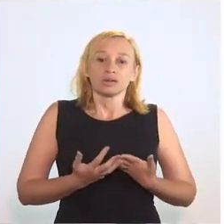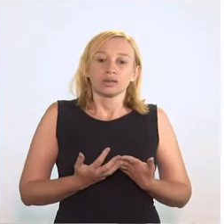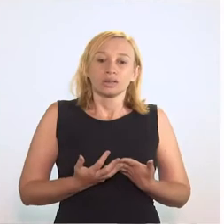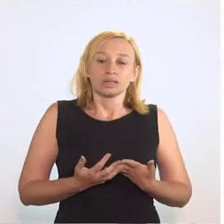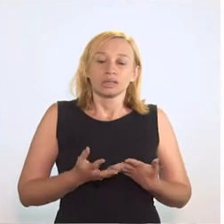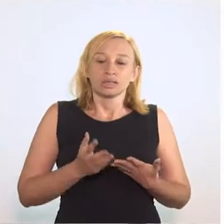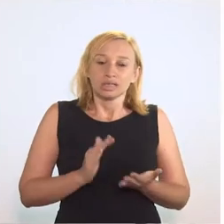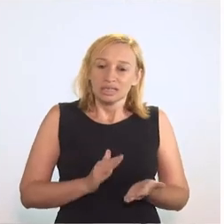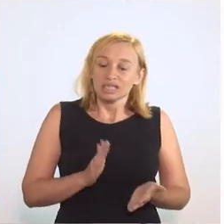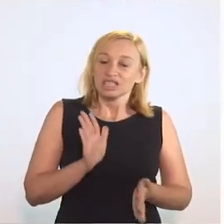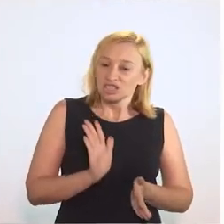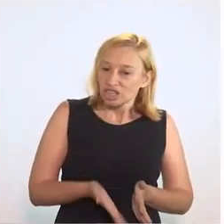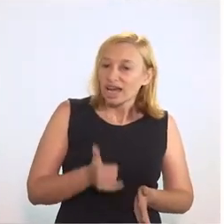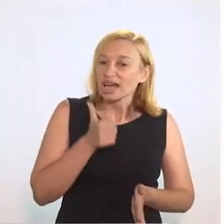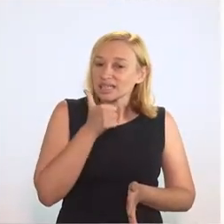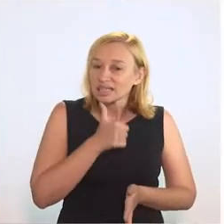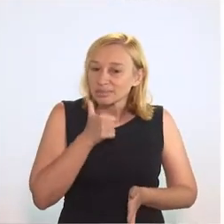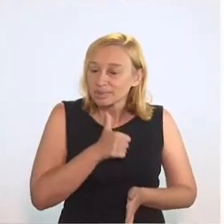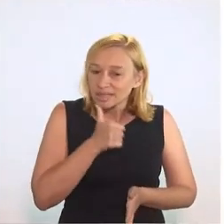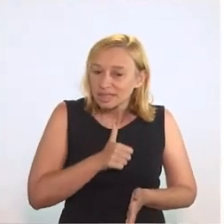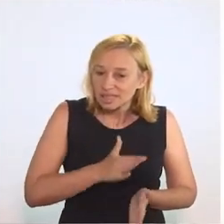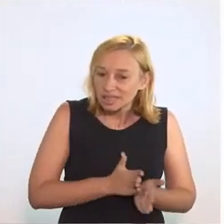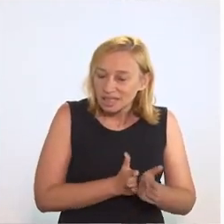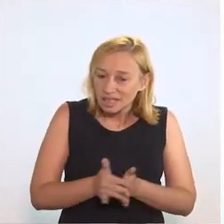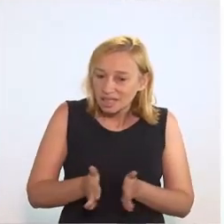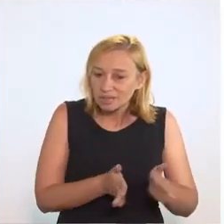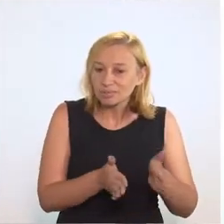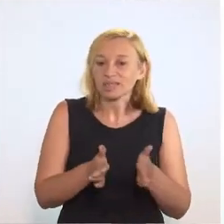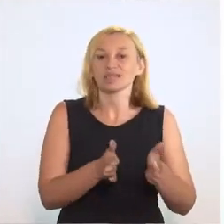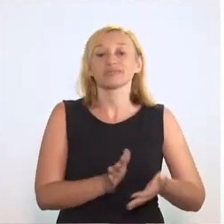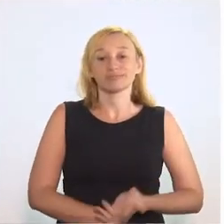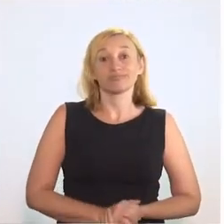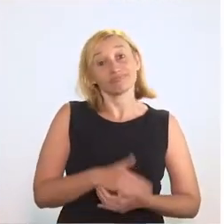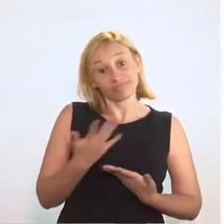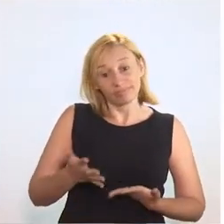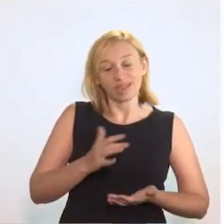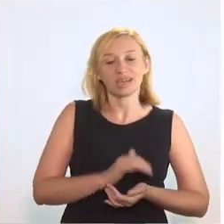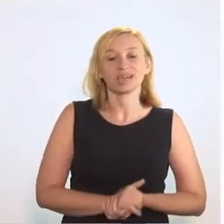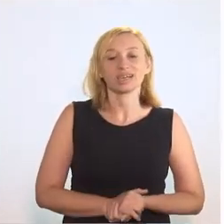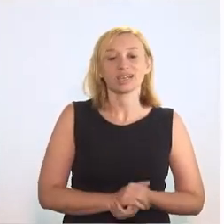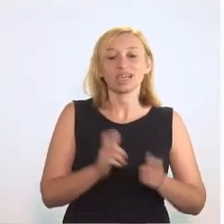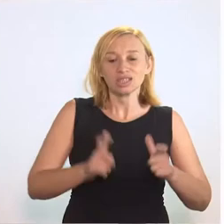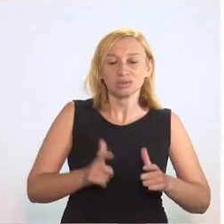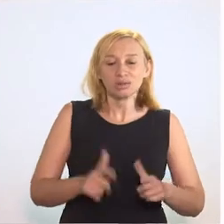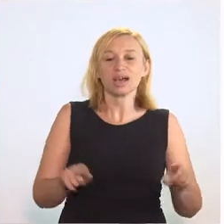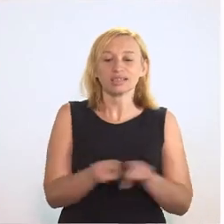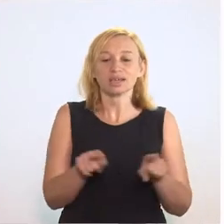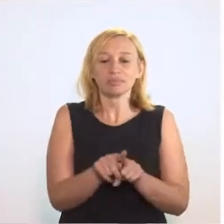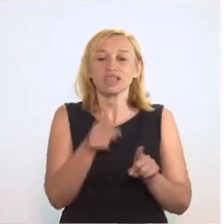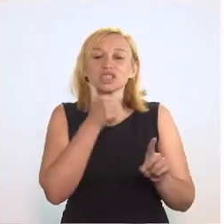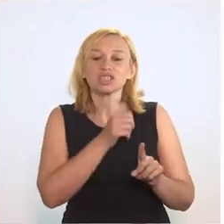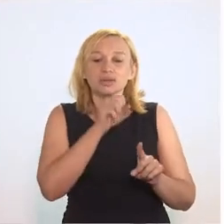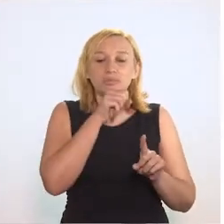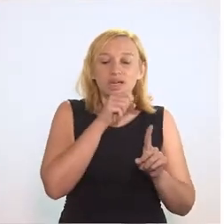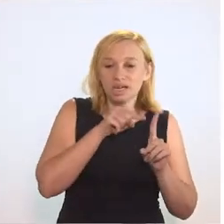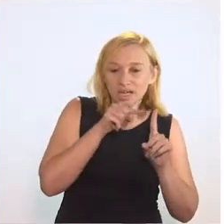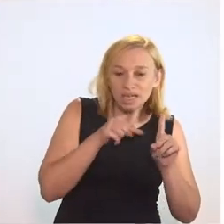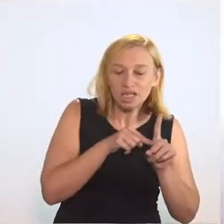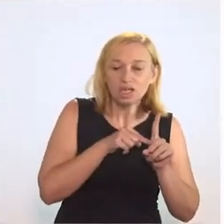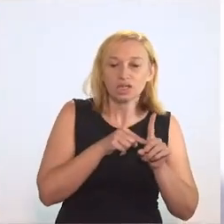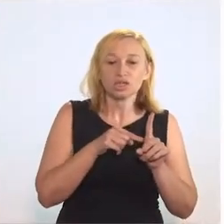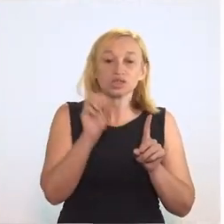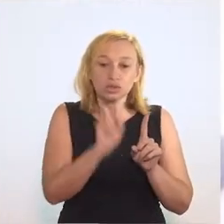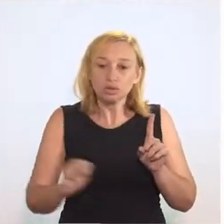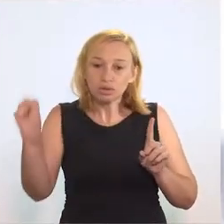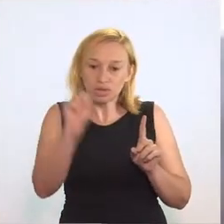né, eu venho desde o menino, e aí fui caminhando, inclusive um mãe solo também, né, esse lugar da maternidade solteira, a